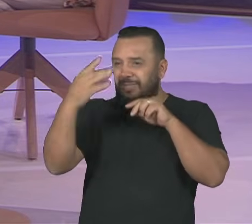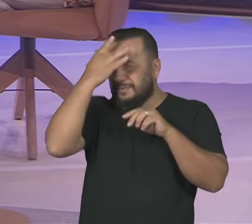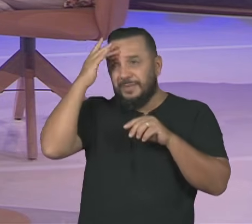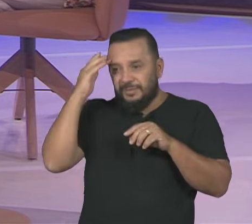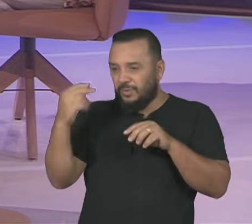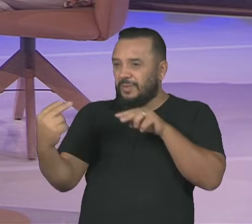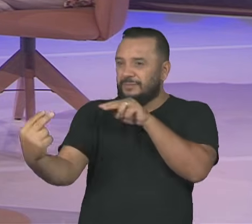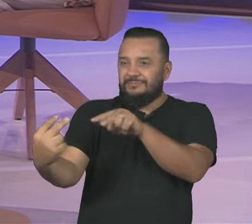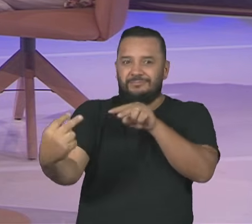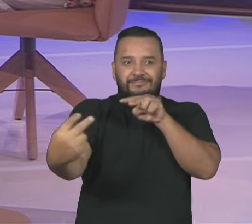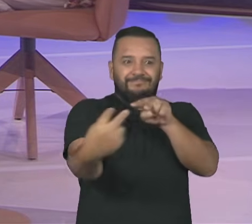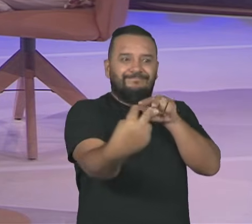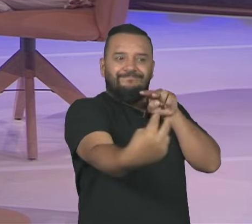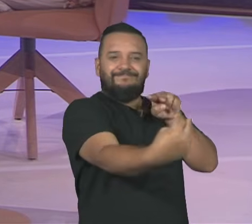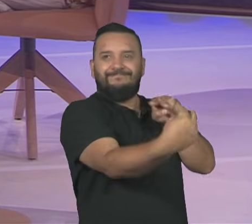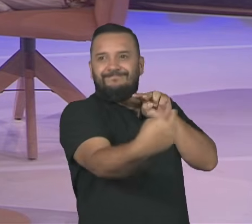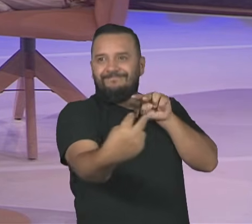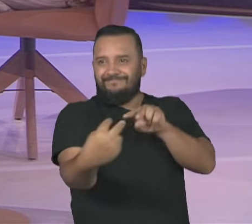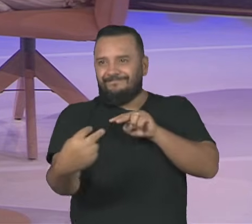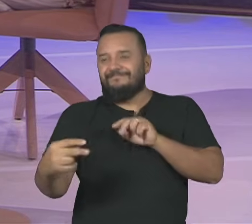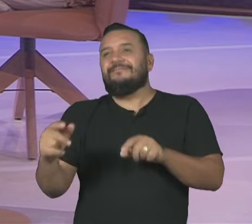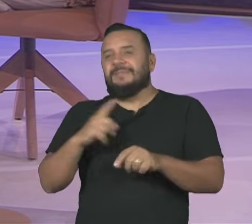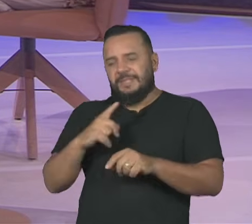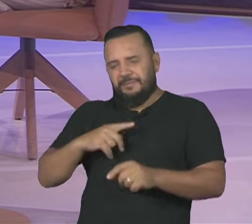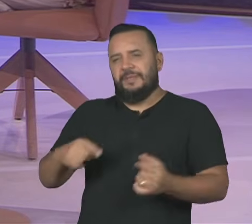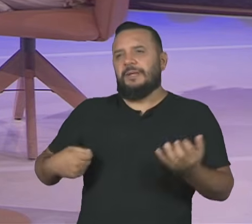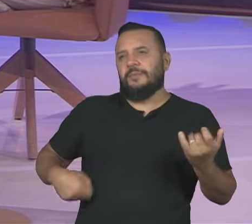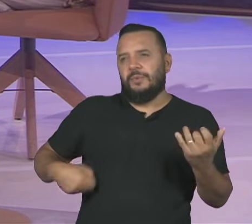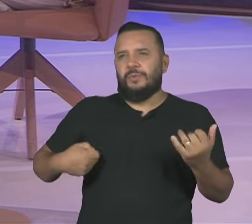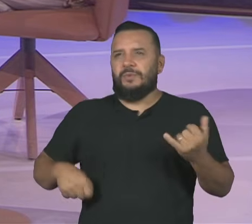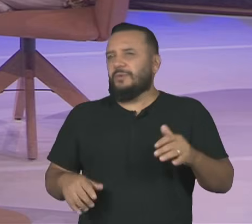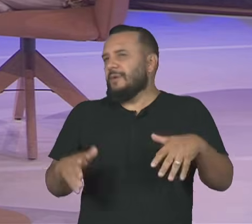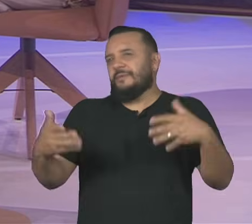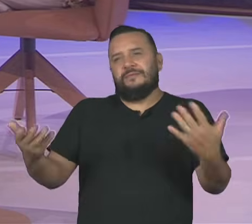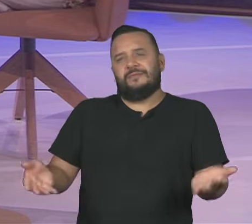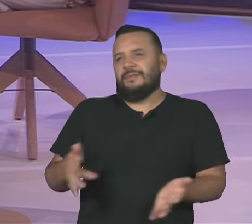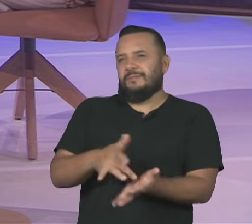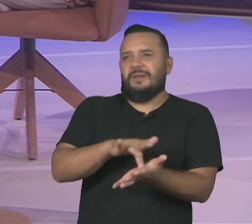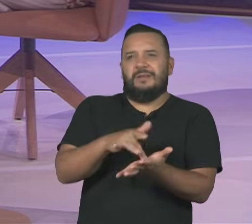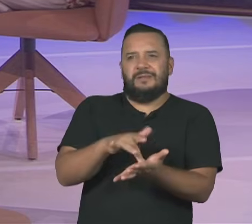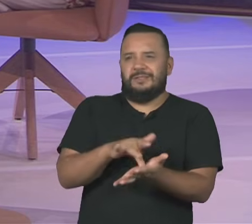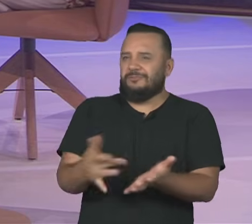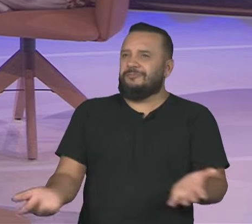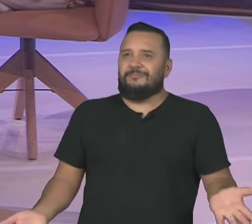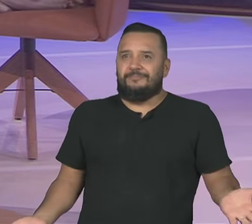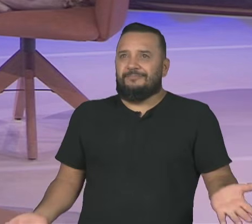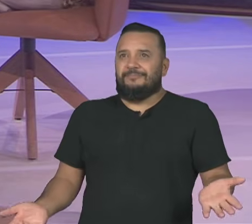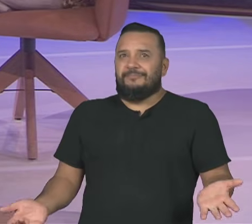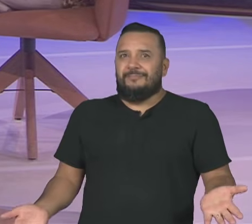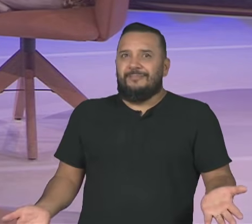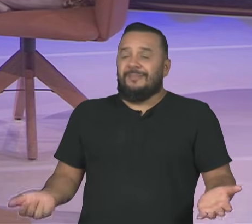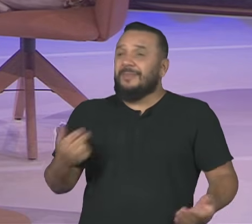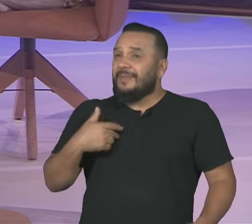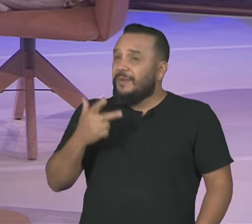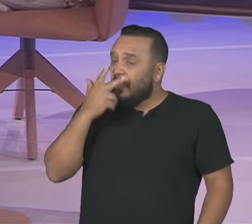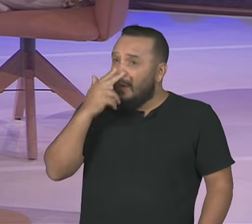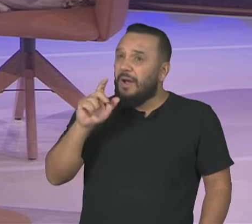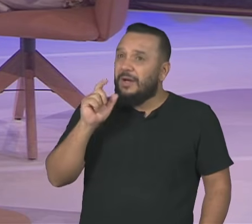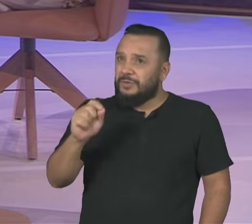né? Mas também músicos e, enfim, bailarinos. Eu acho que a gente tem